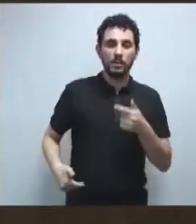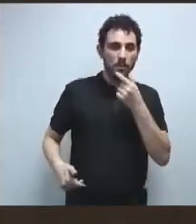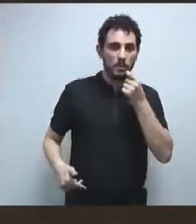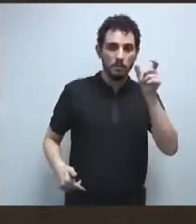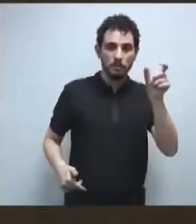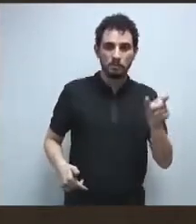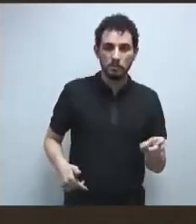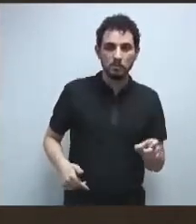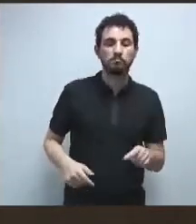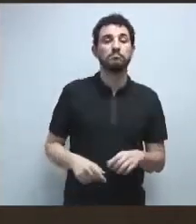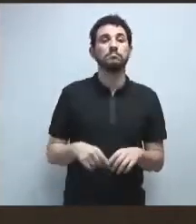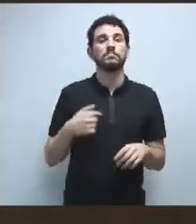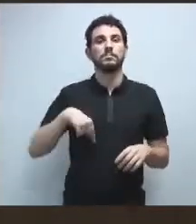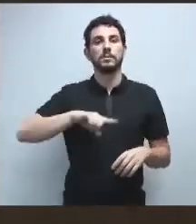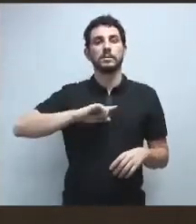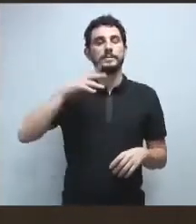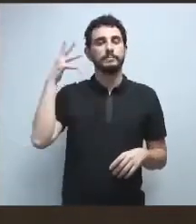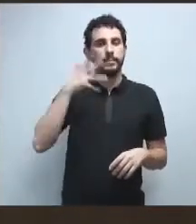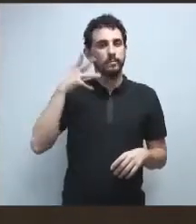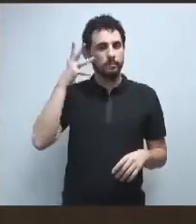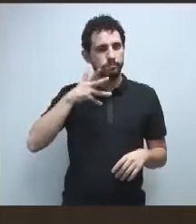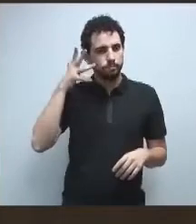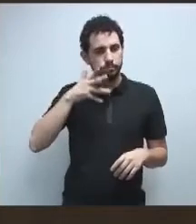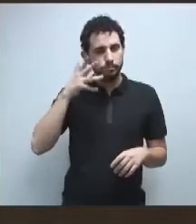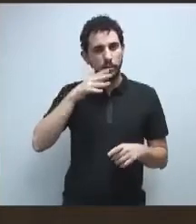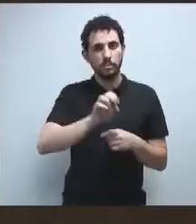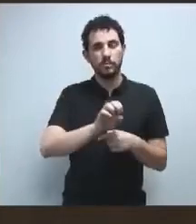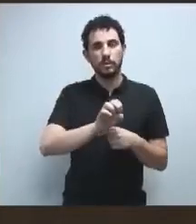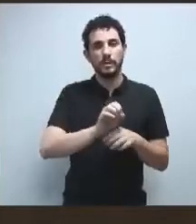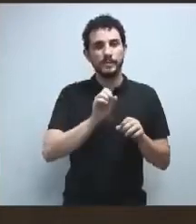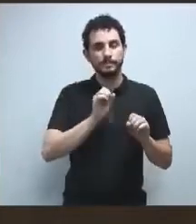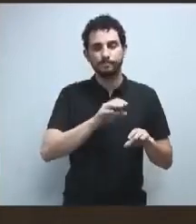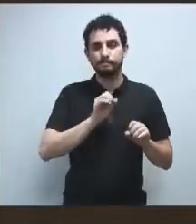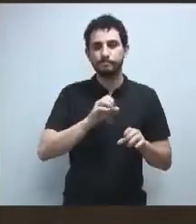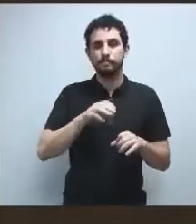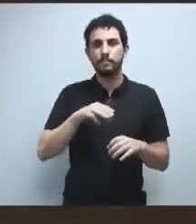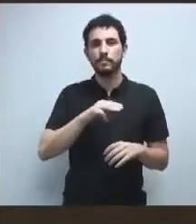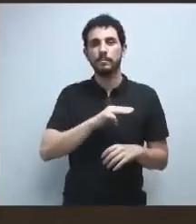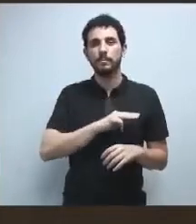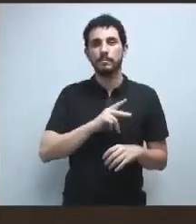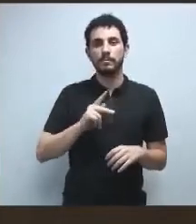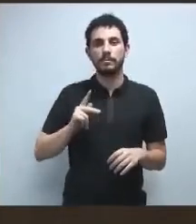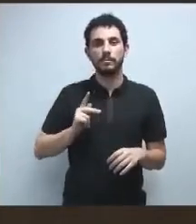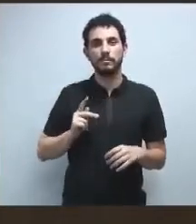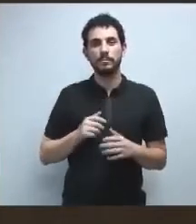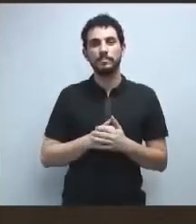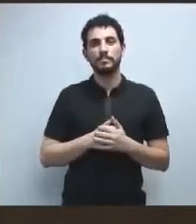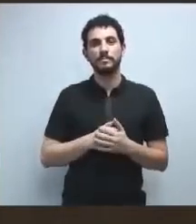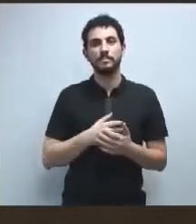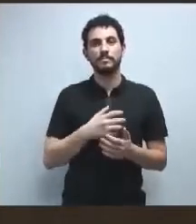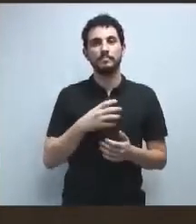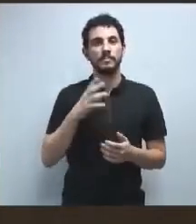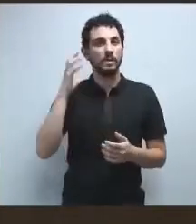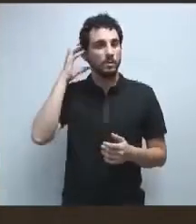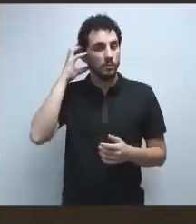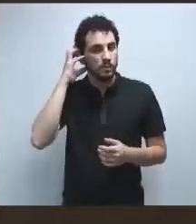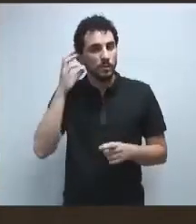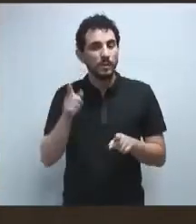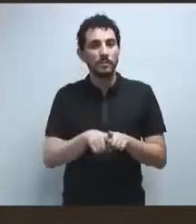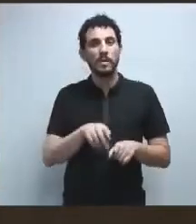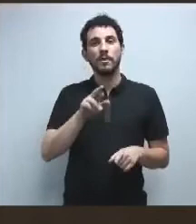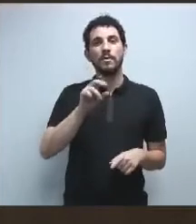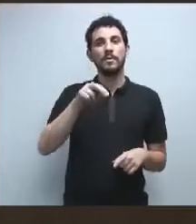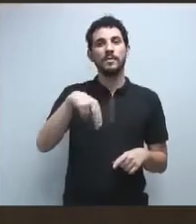palestras para as constituintes estaduais do ministério público do mato grosso do sul e de rondônia